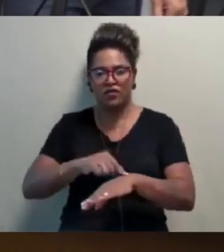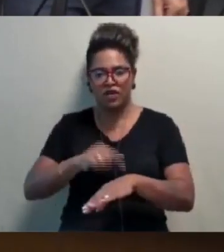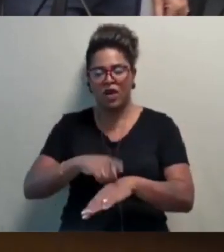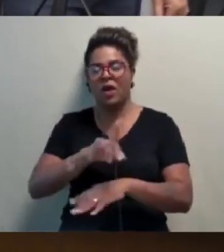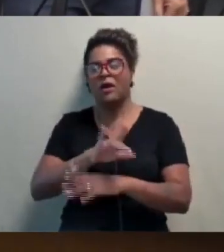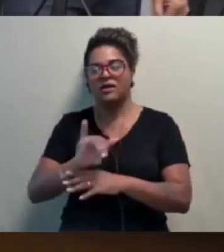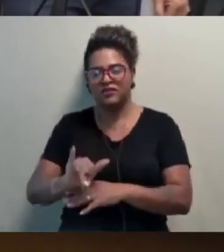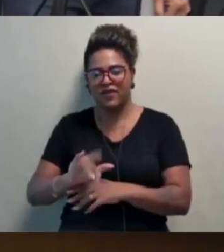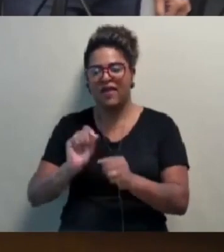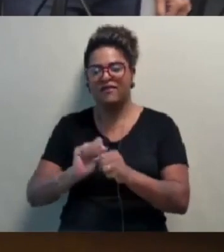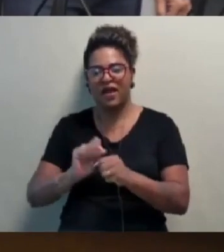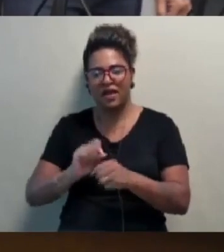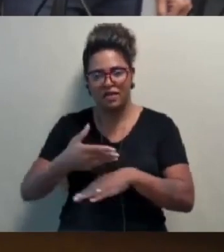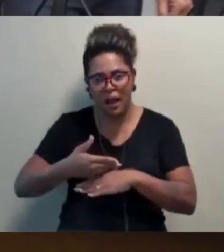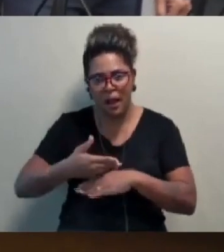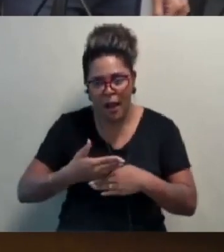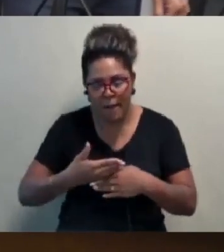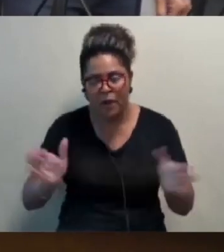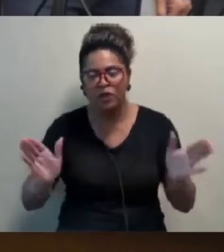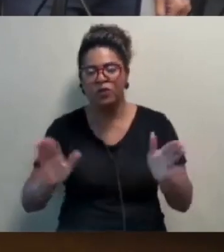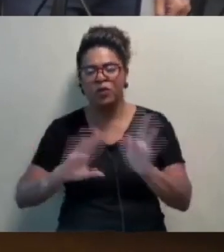mundo convidado, bora somar forças,